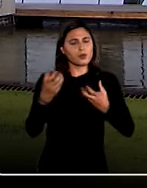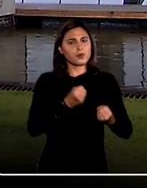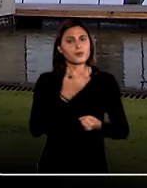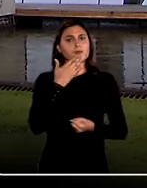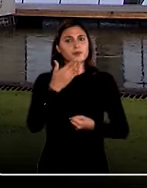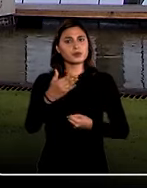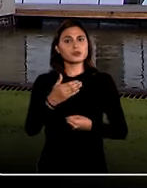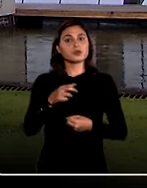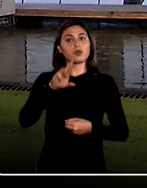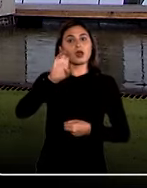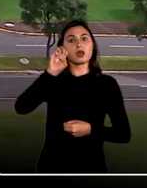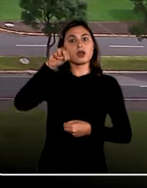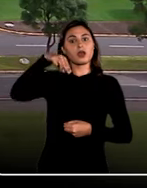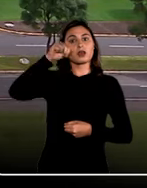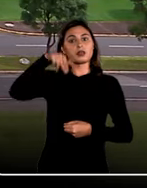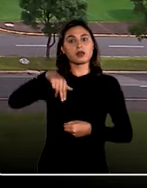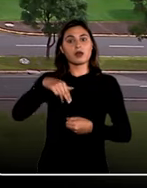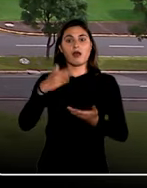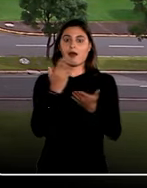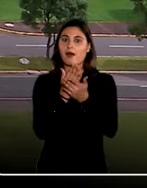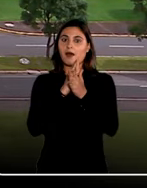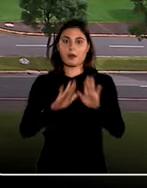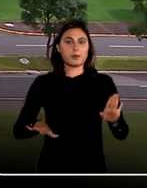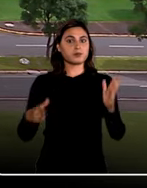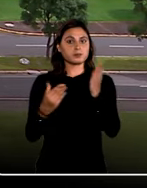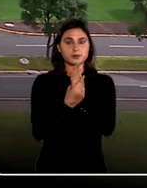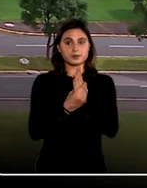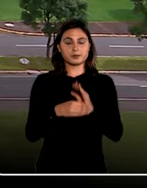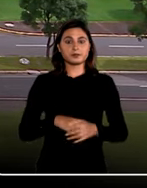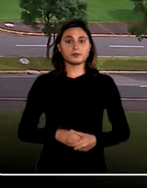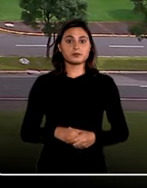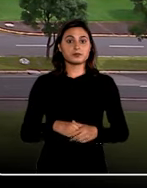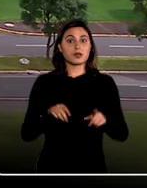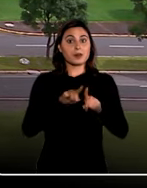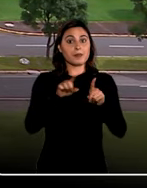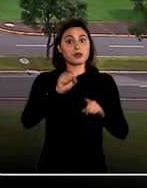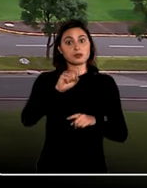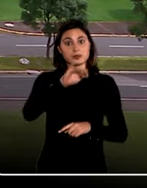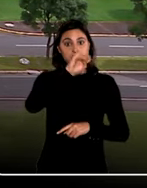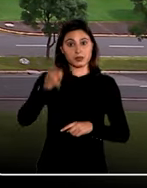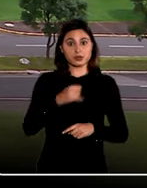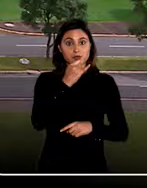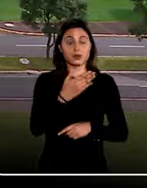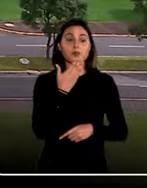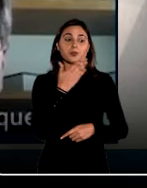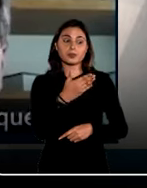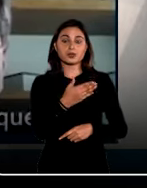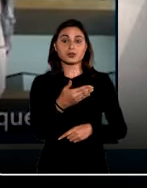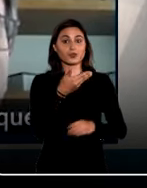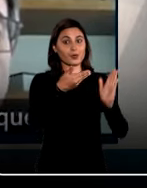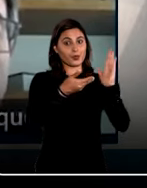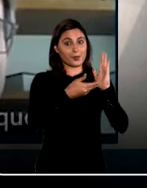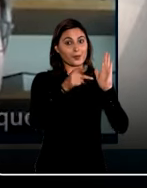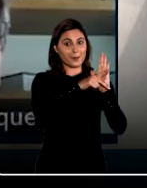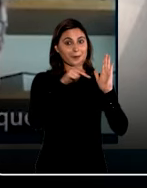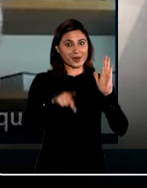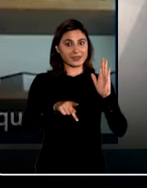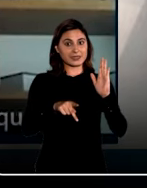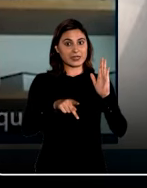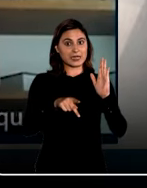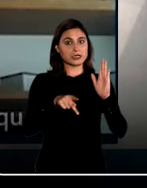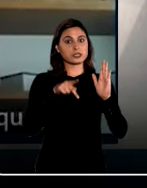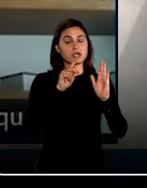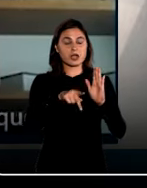para extinguir o processo no STJ o recurso especial de Artur Lira foi provido pela Sexta turma que determinou a